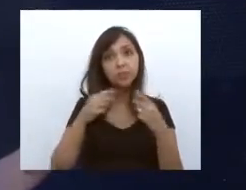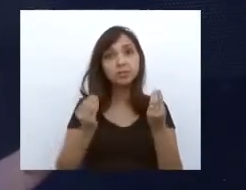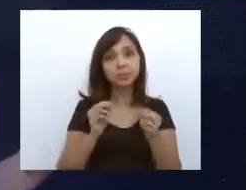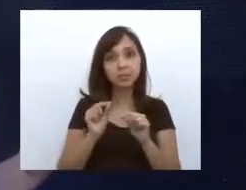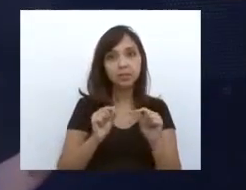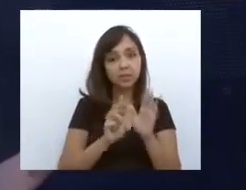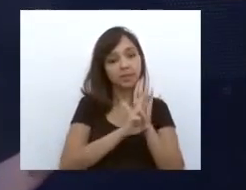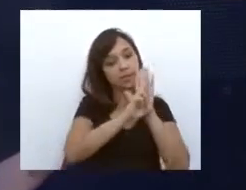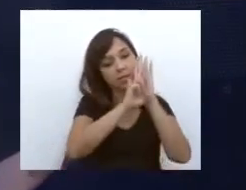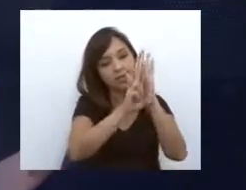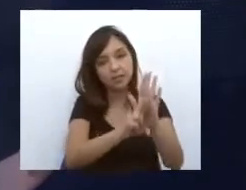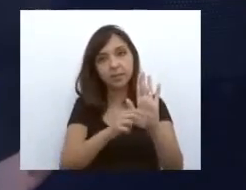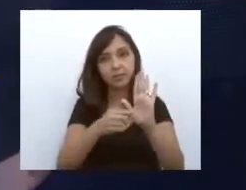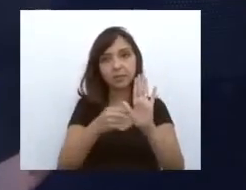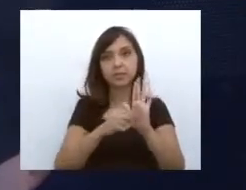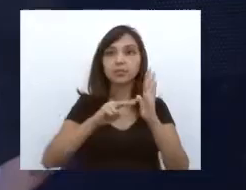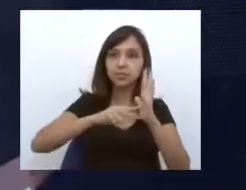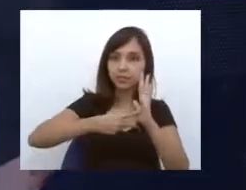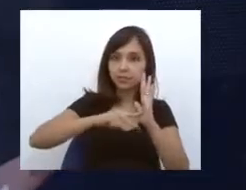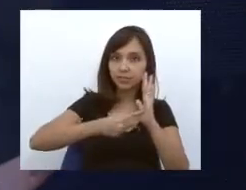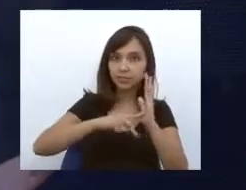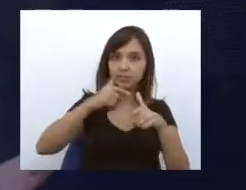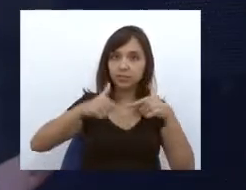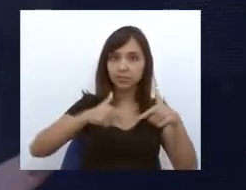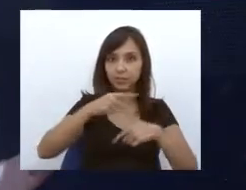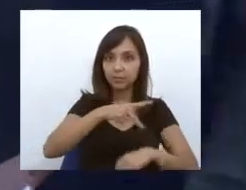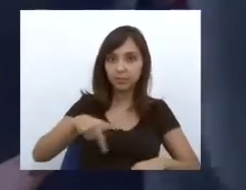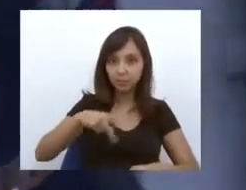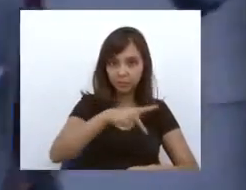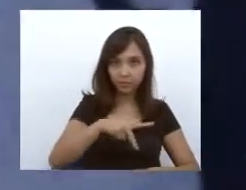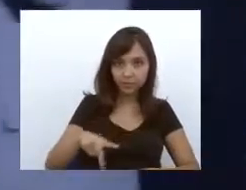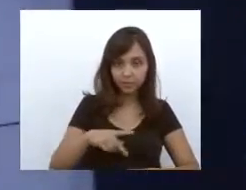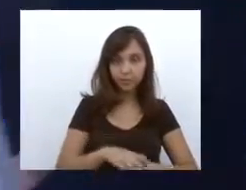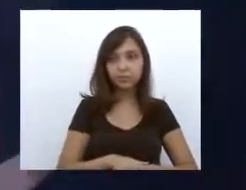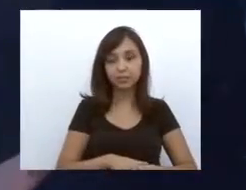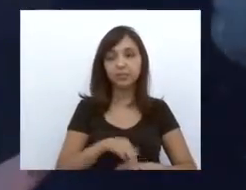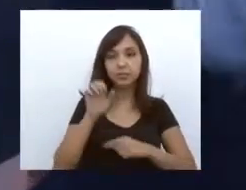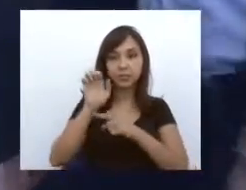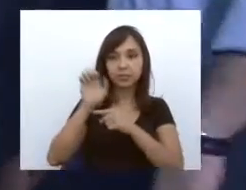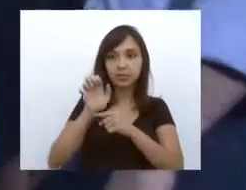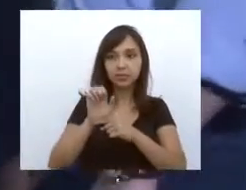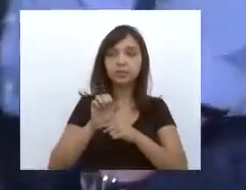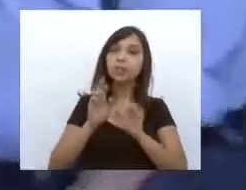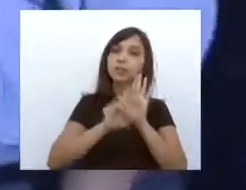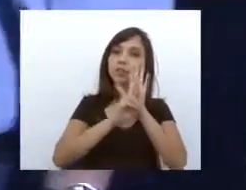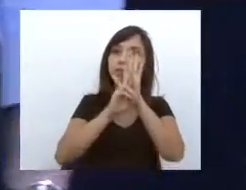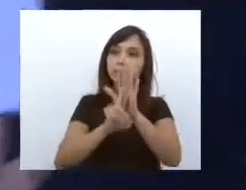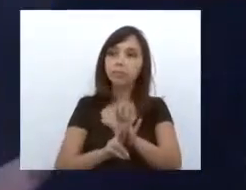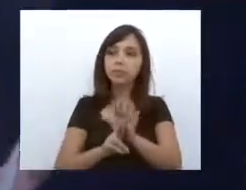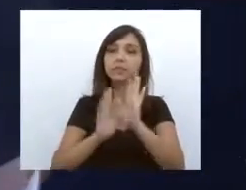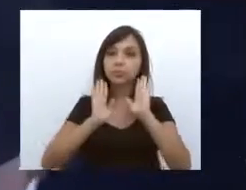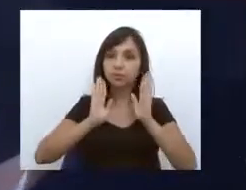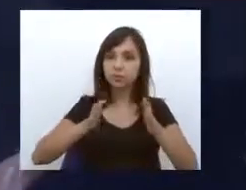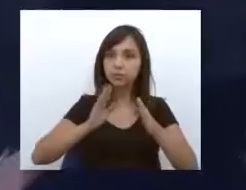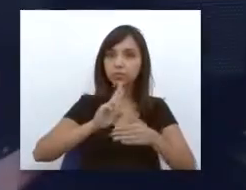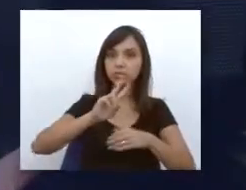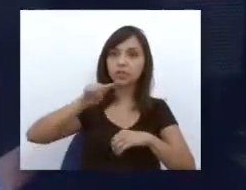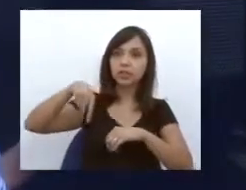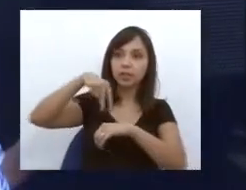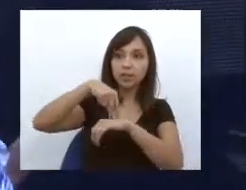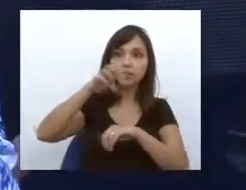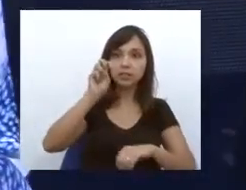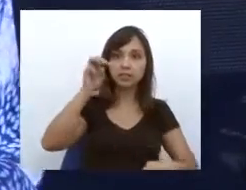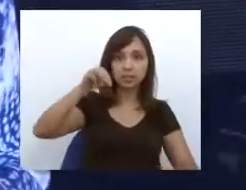a representante do Sindicato dos Professores do Estado, a POSP. A representante, ela já falou na tribuna por